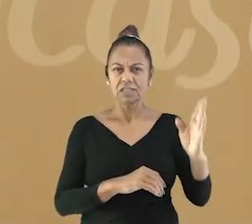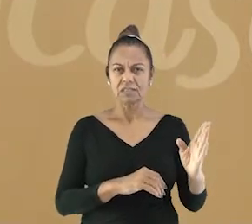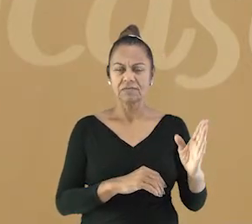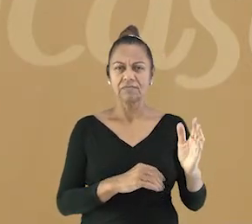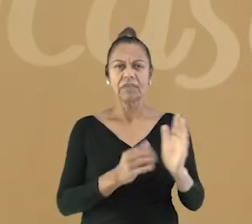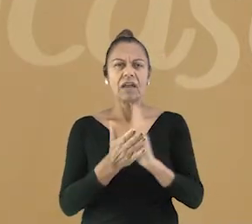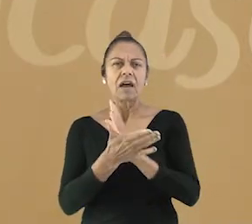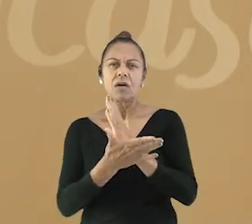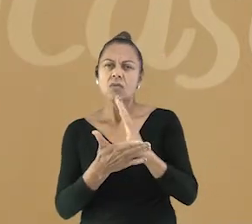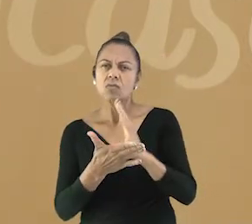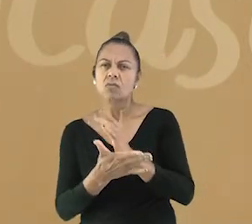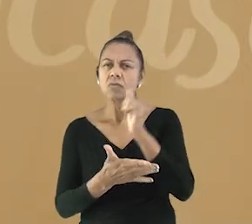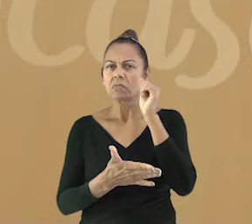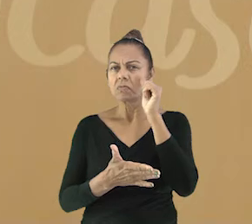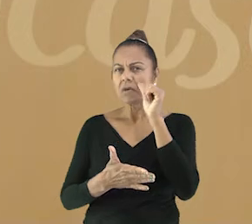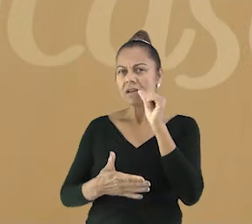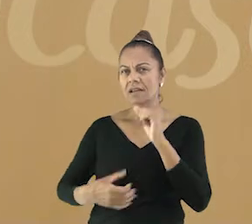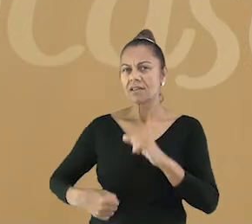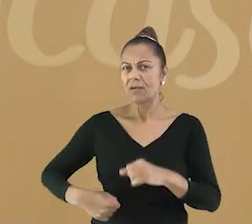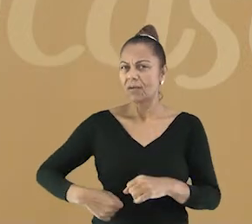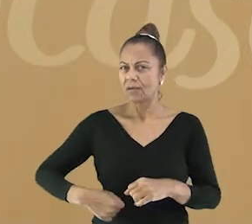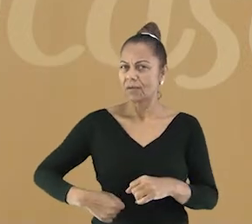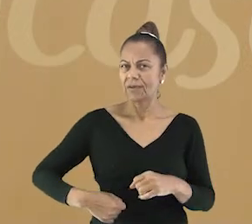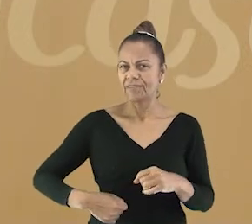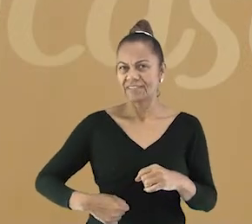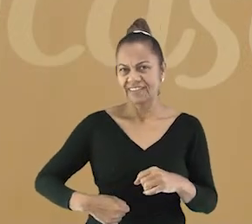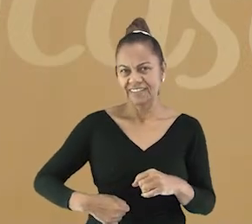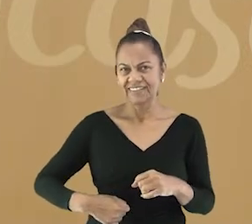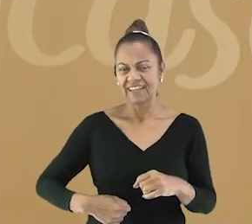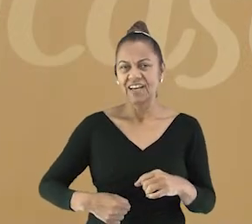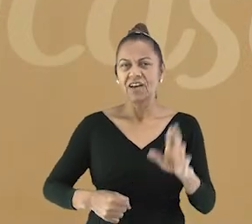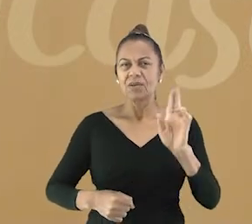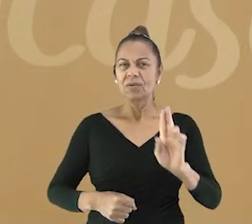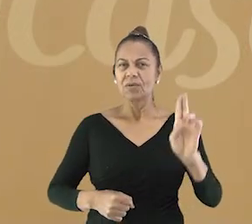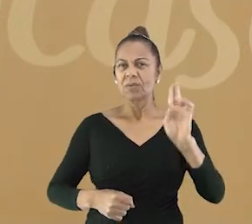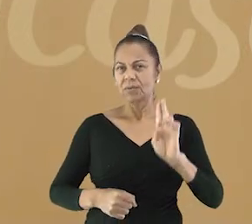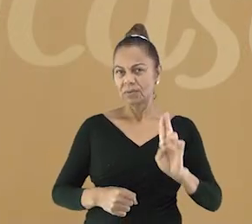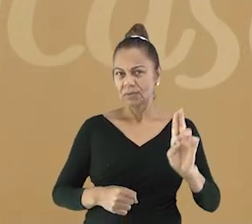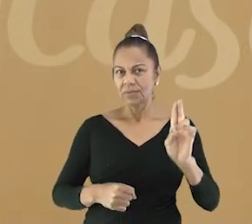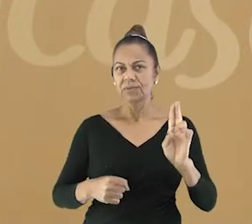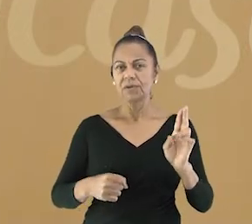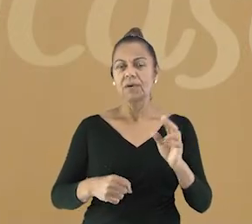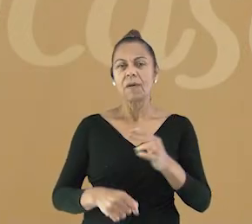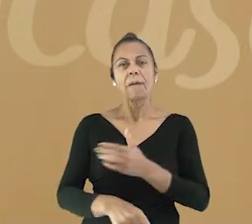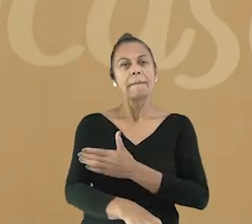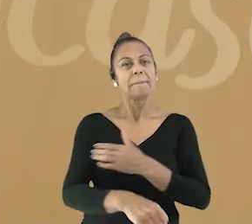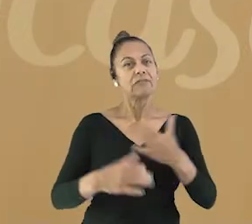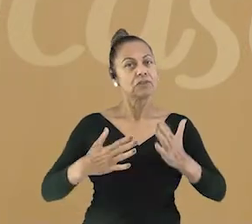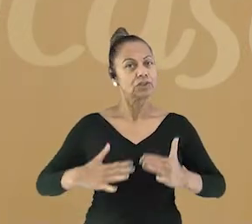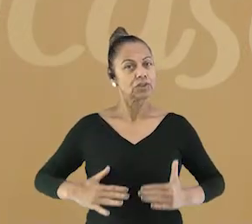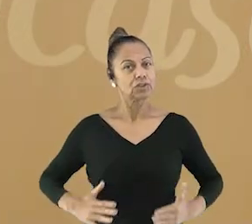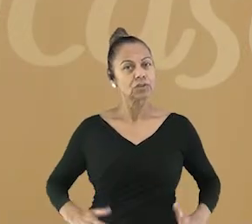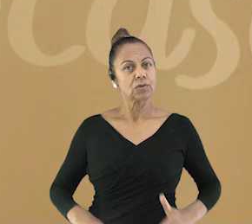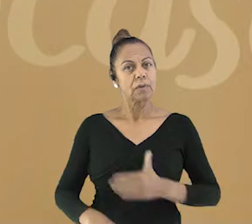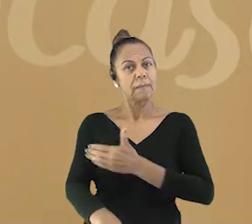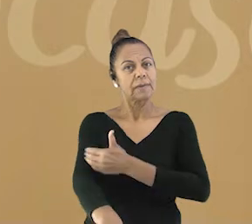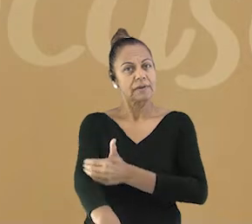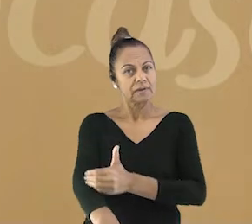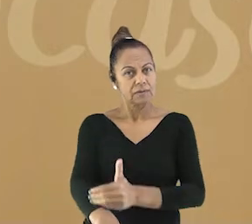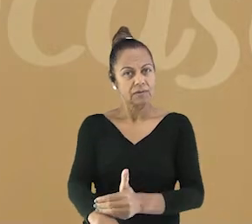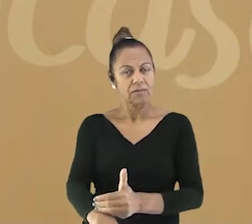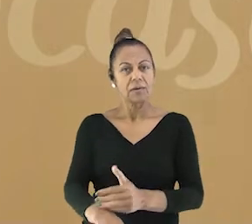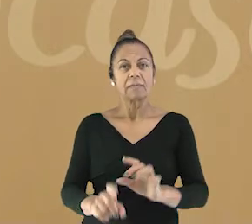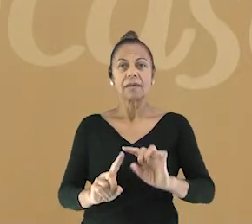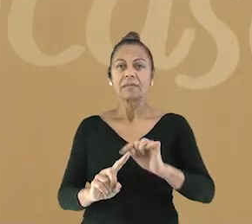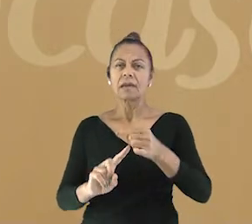noiva descendente de pomeranos usa o vestido preto, pois a maior parte dos descendentes se aproxima mais dos hábitos culturais